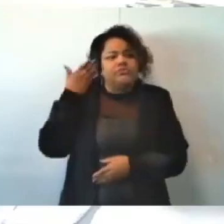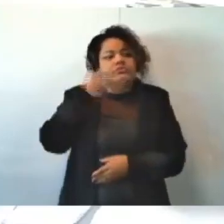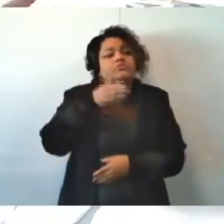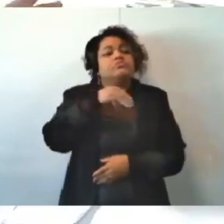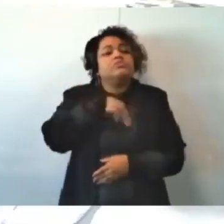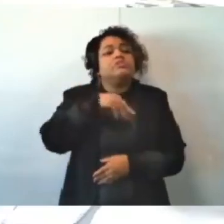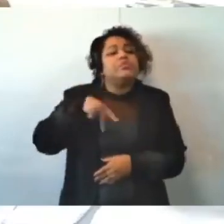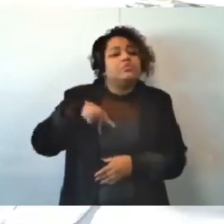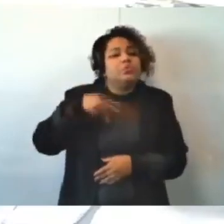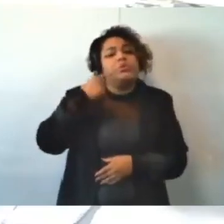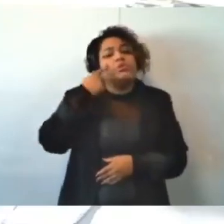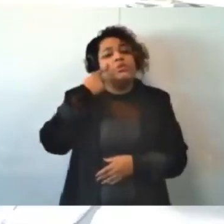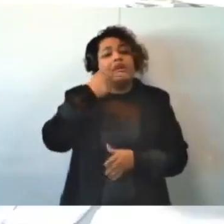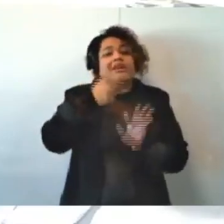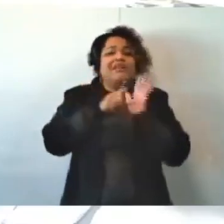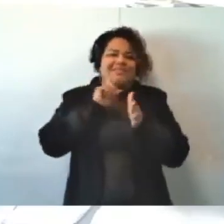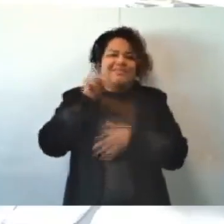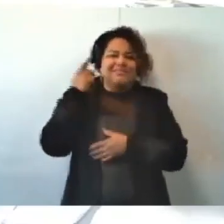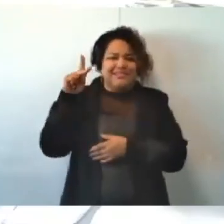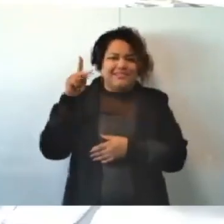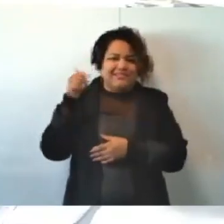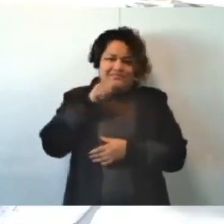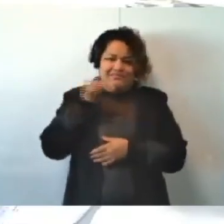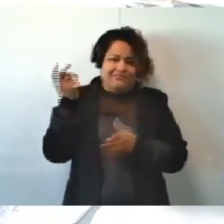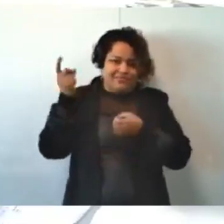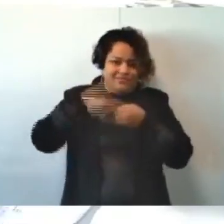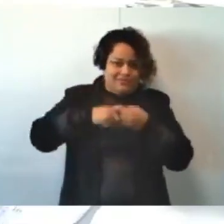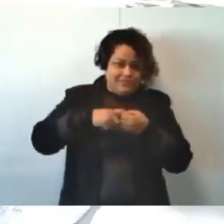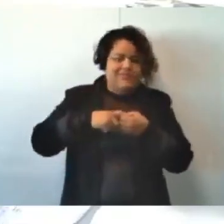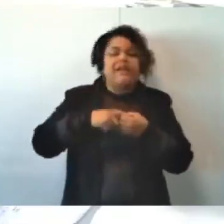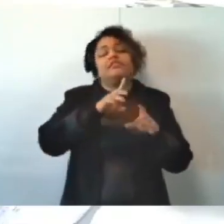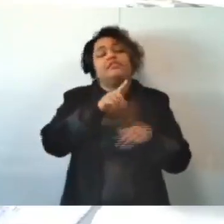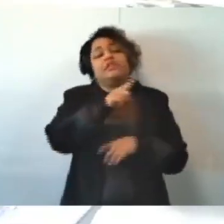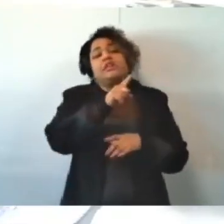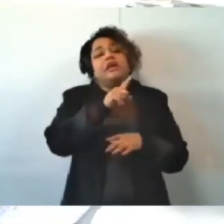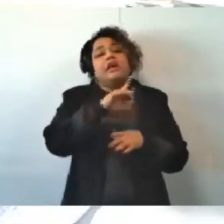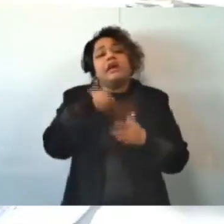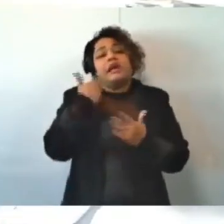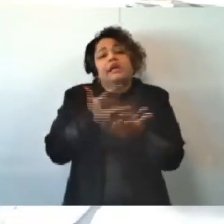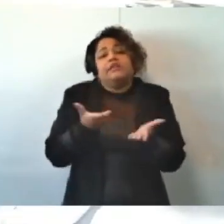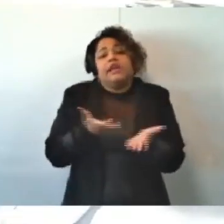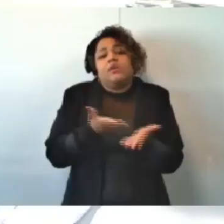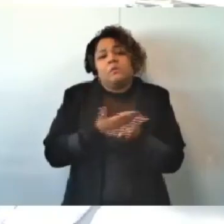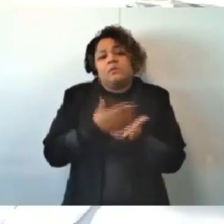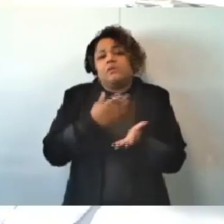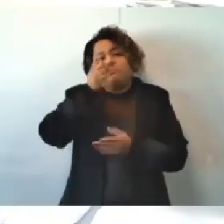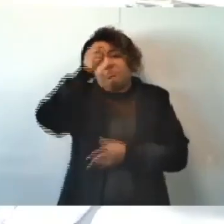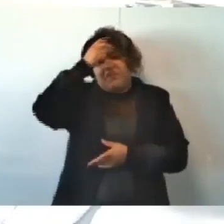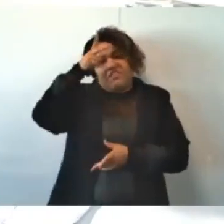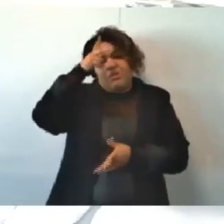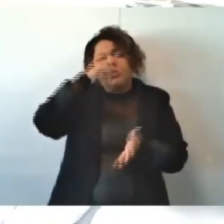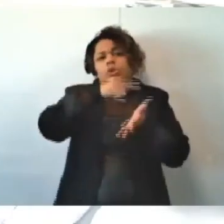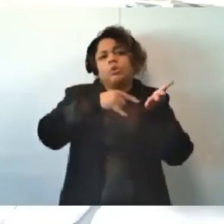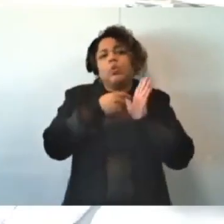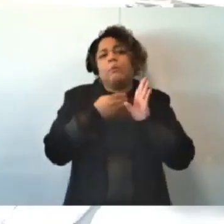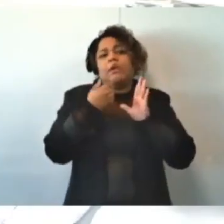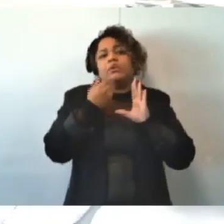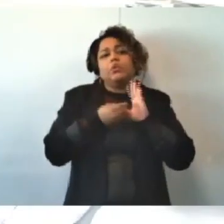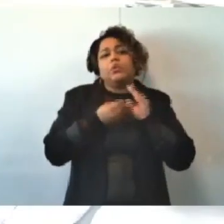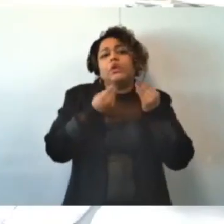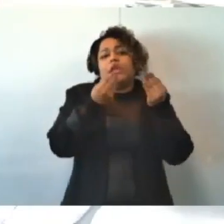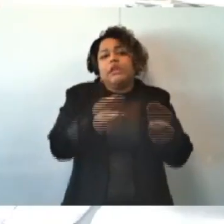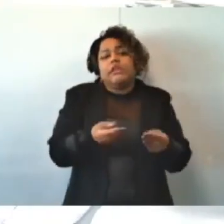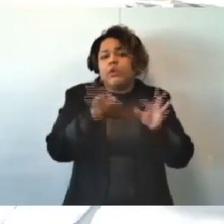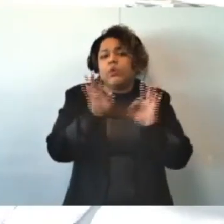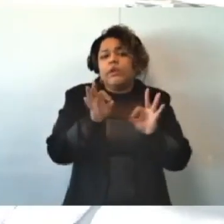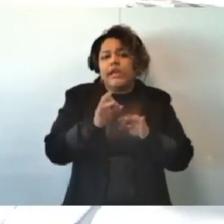tinha esses documentos, a Prefeitura ainda não tinha entregado esses documentos. Então, é gritante, porque ela não entrega os documentos para a população,